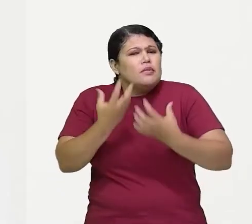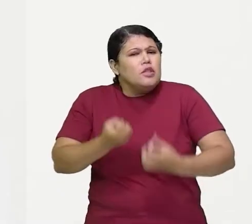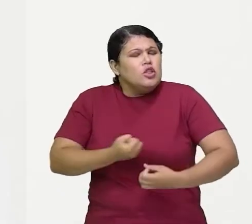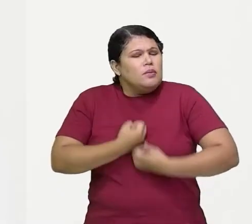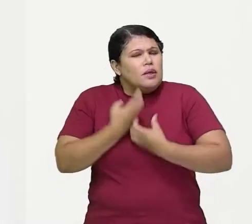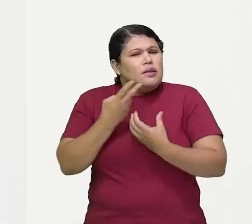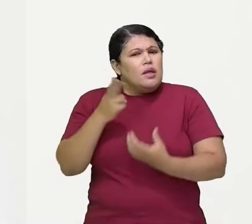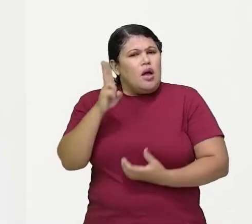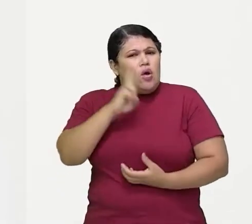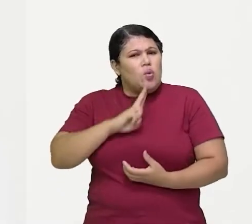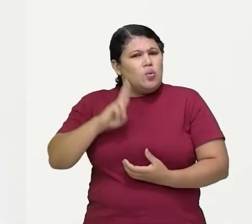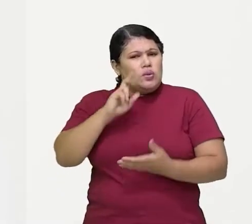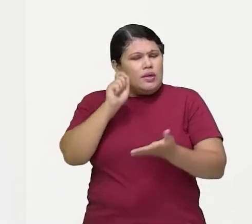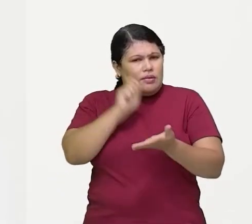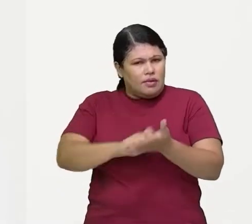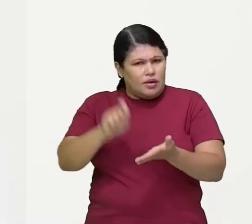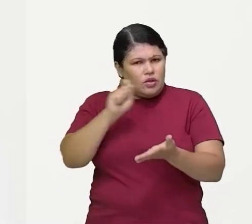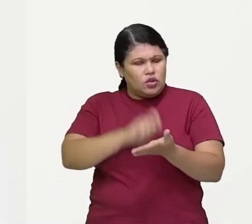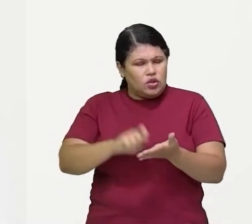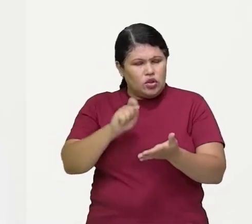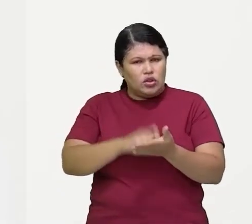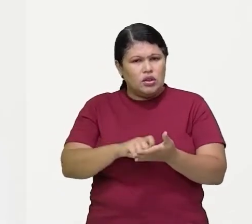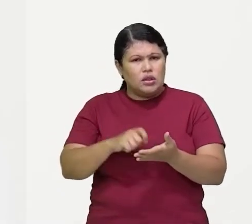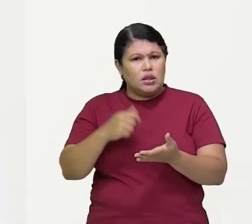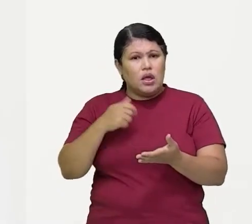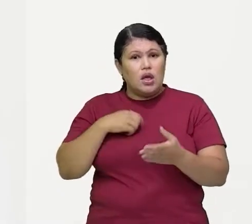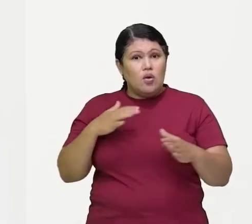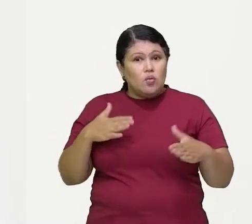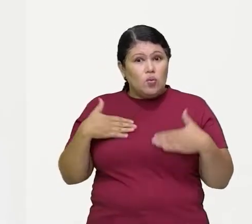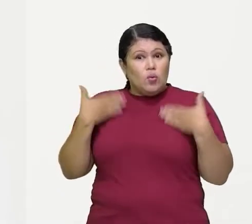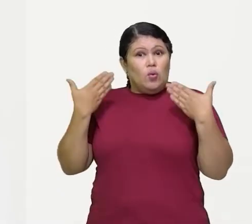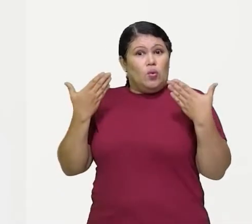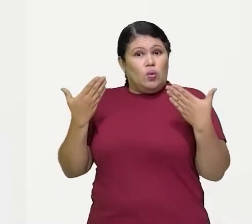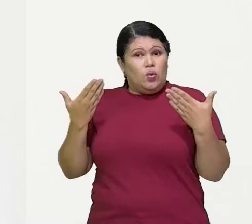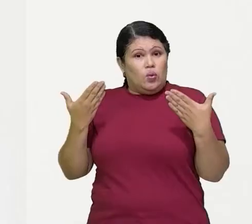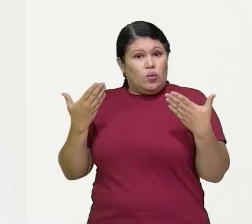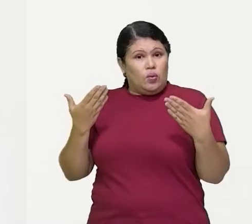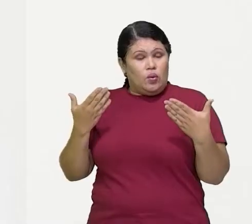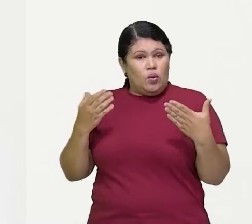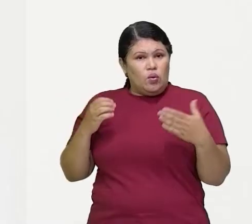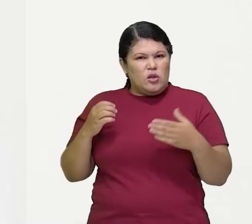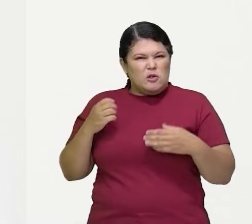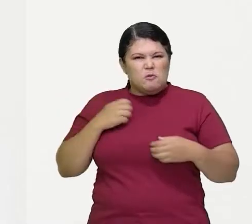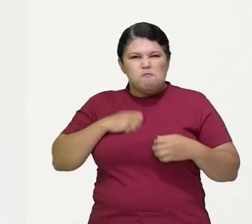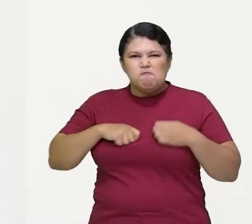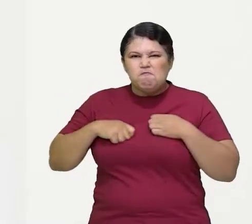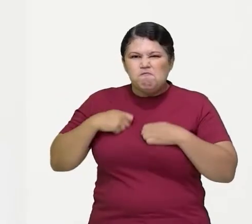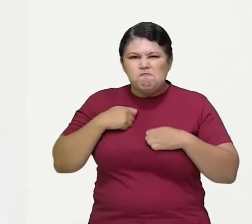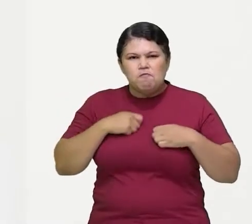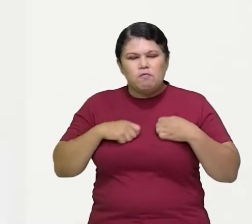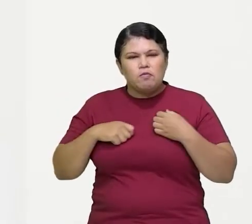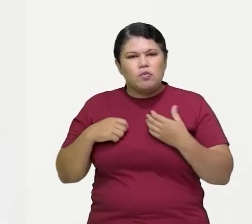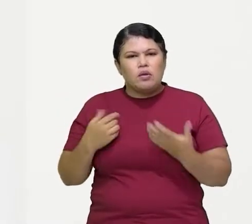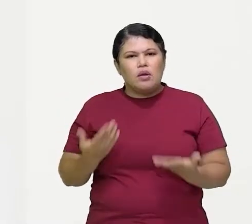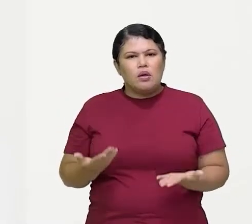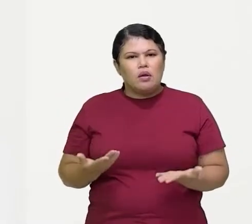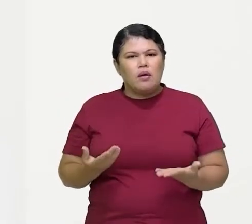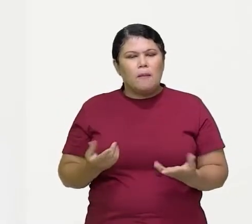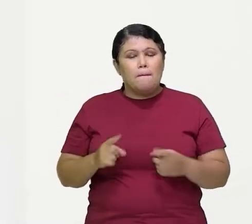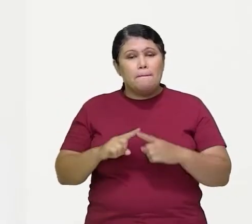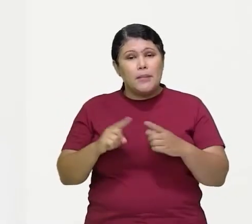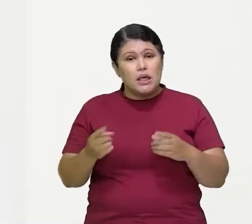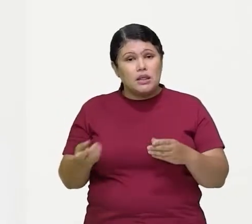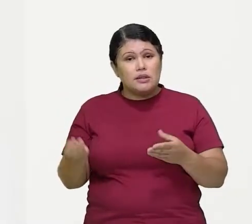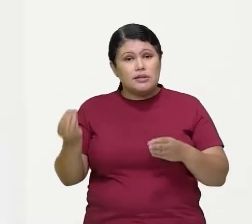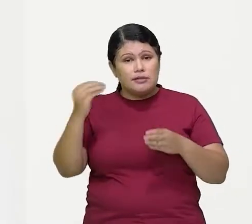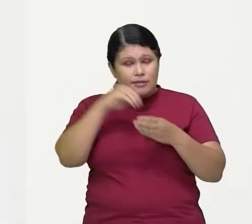por meio da escrita. Eu estou surpresa, eu estou indignada. Só que por meio